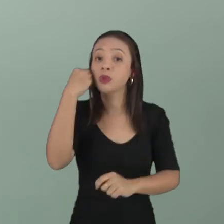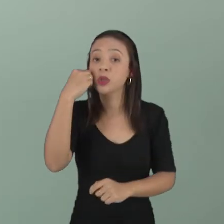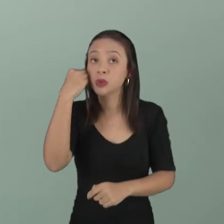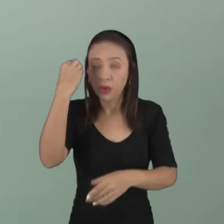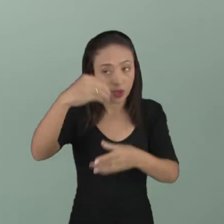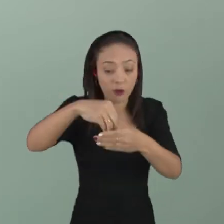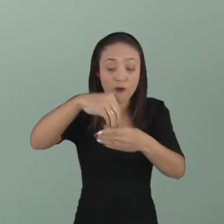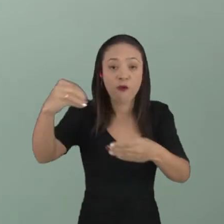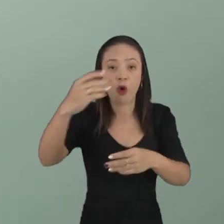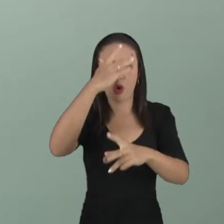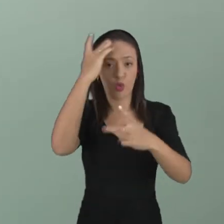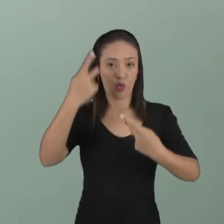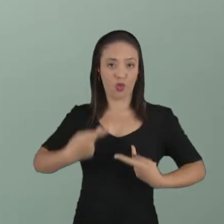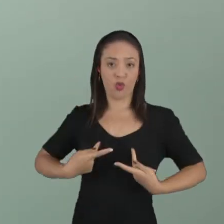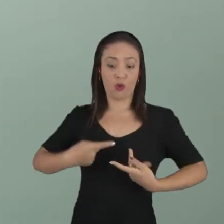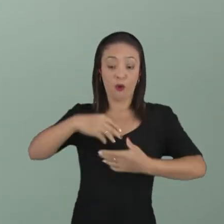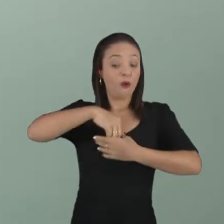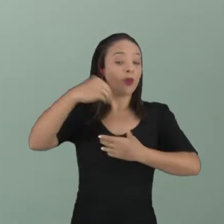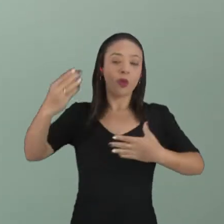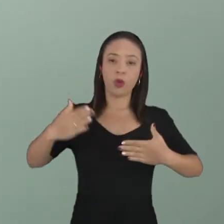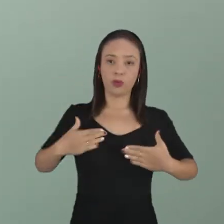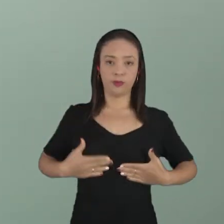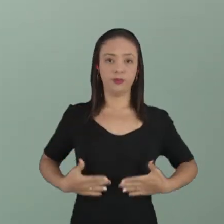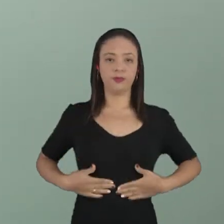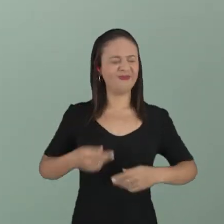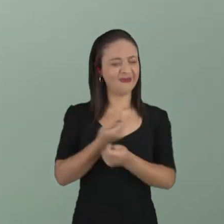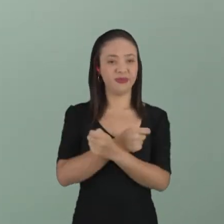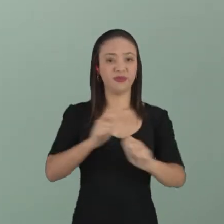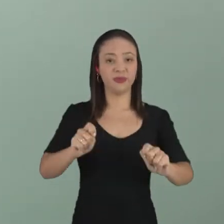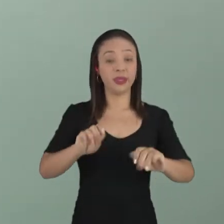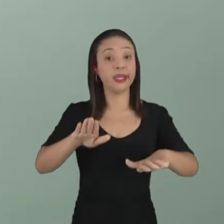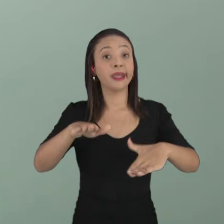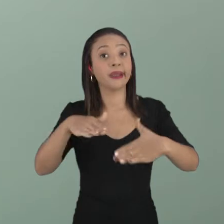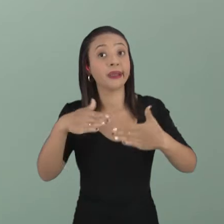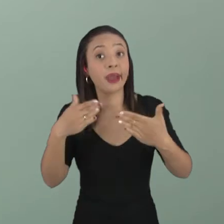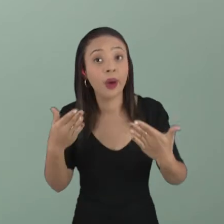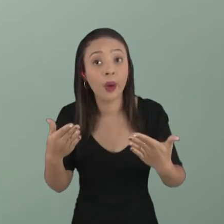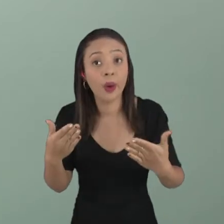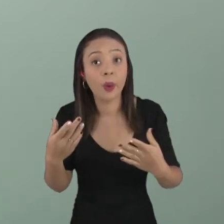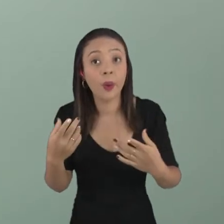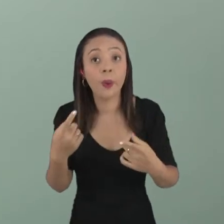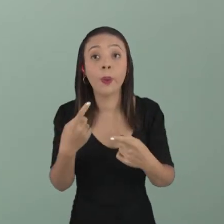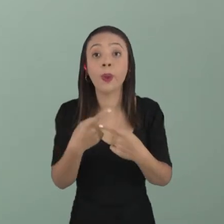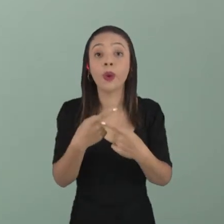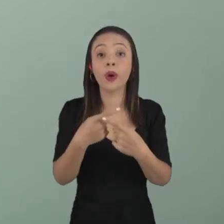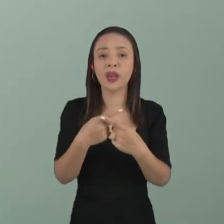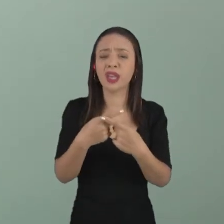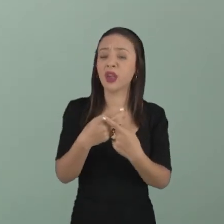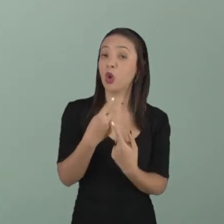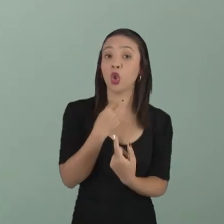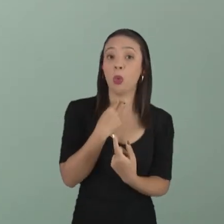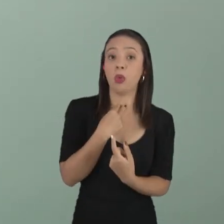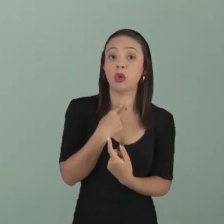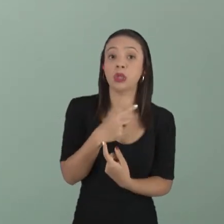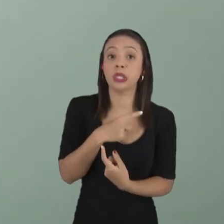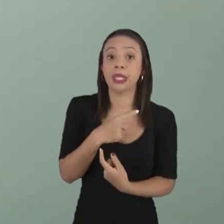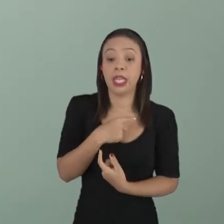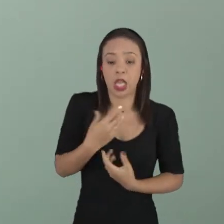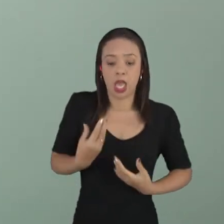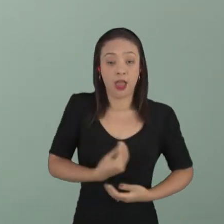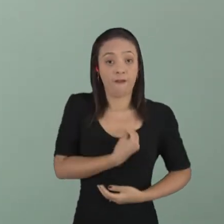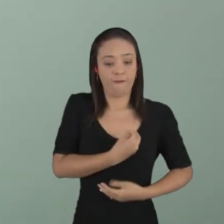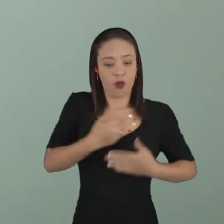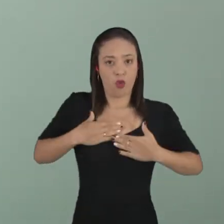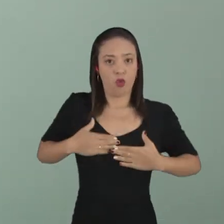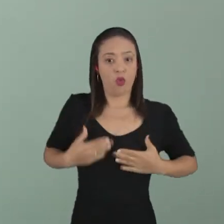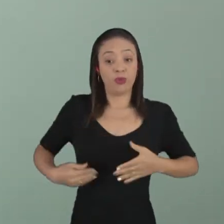viver fora do corpo. Então, por que não trazer esse corpo vivo, presente, único para a